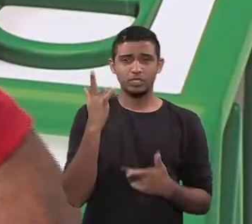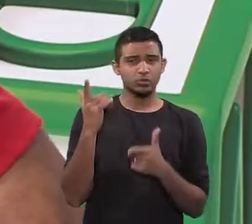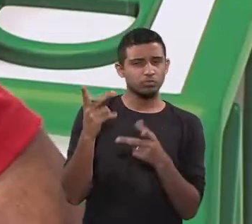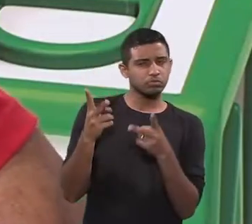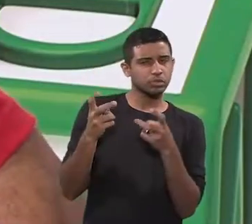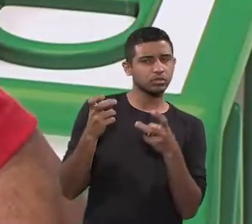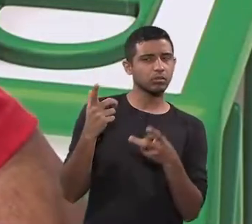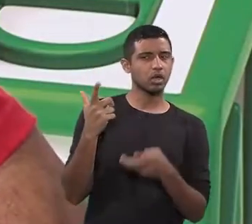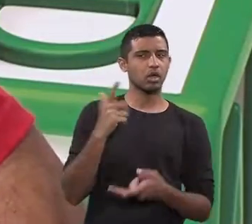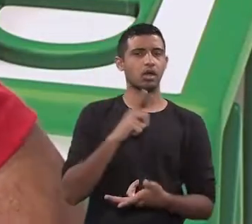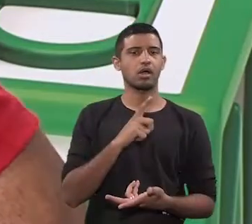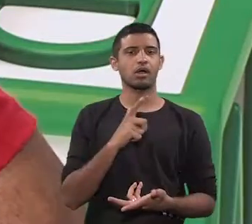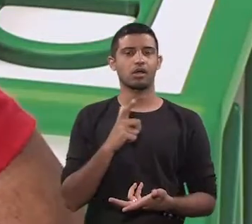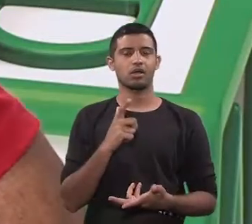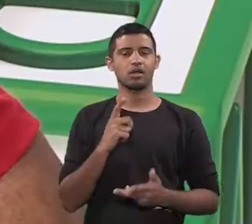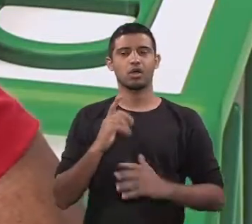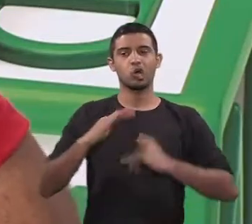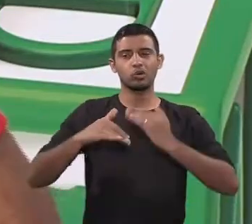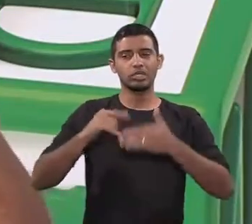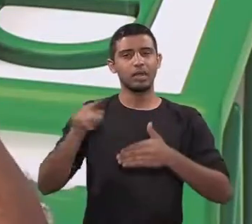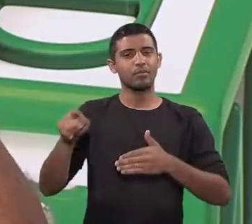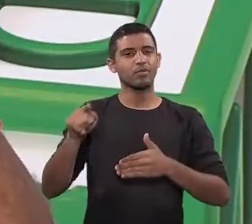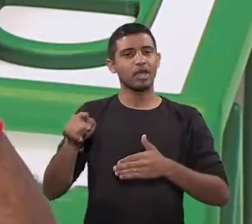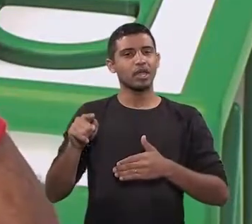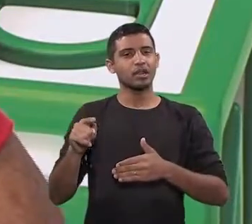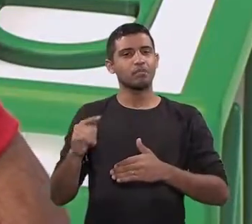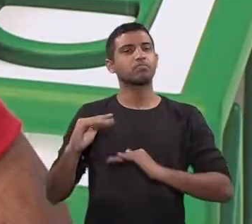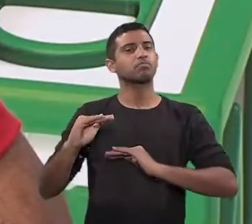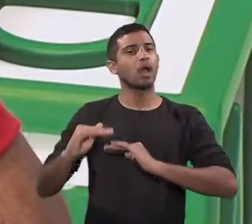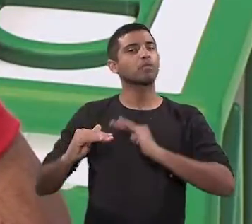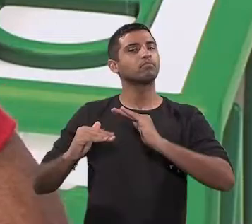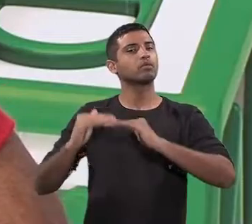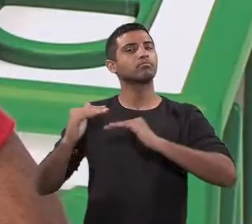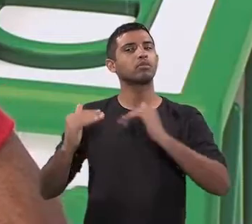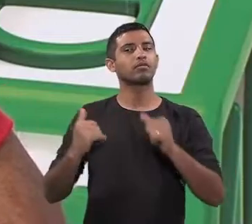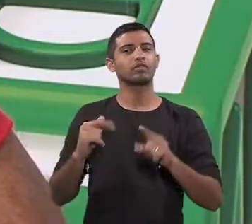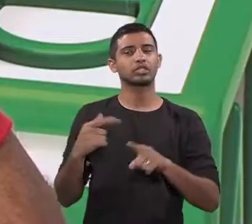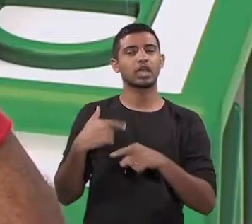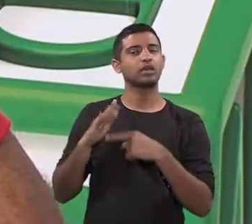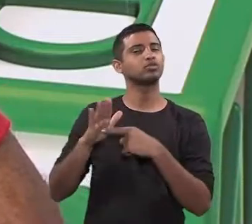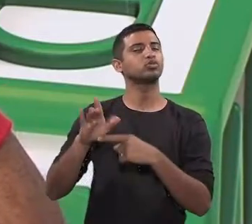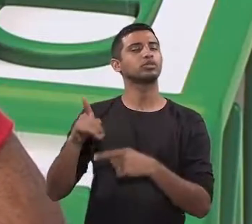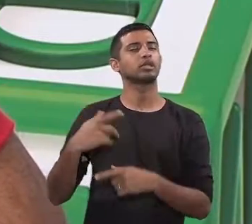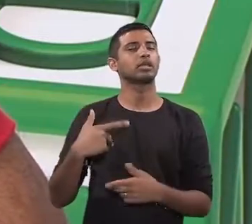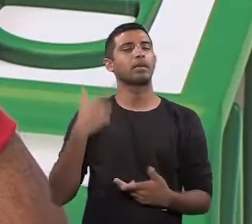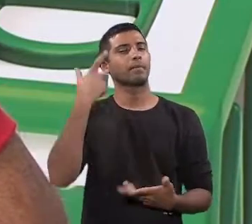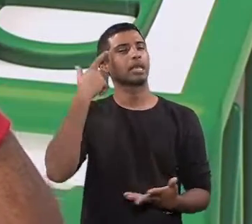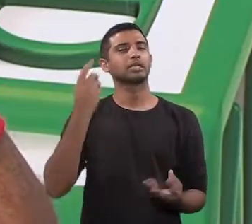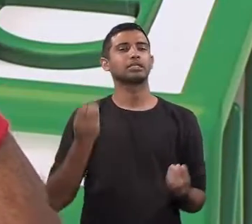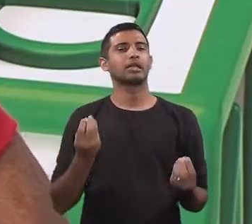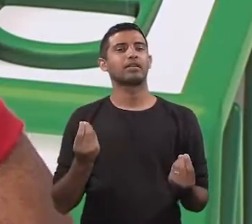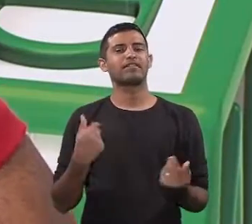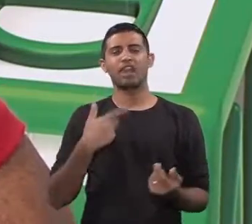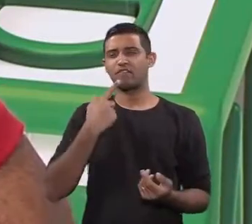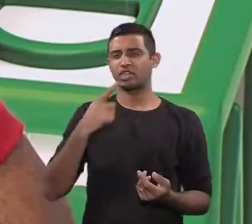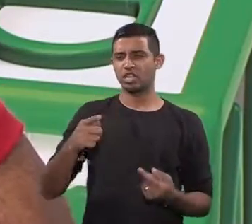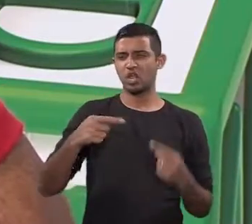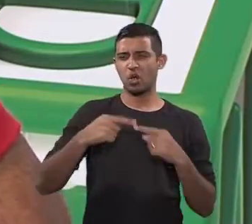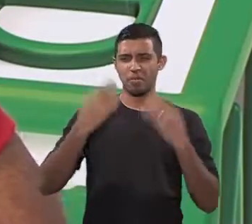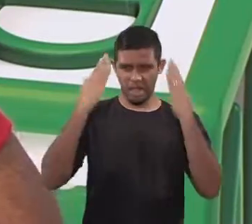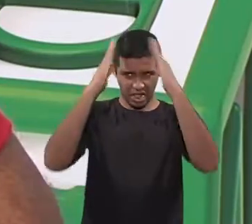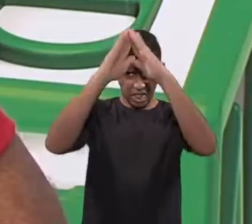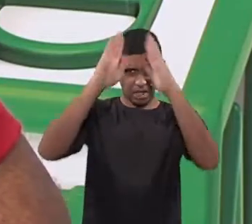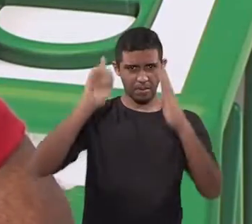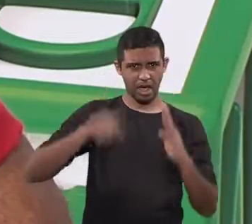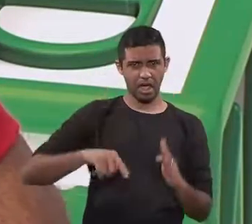de perceber isso. E você vai desenvolvendo no cidadão como um todo essa questão de que ele não vai ser Neymar,